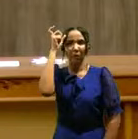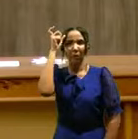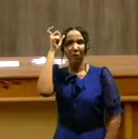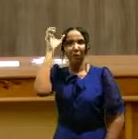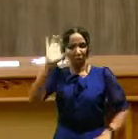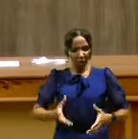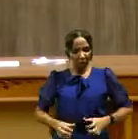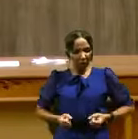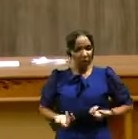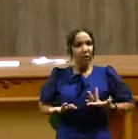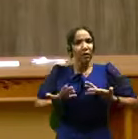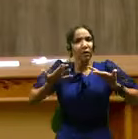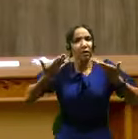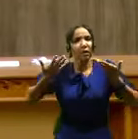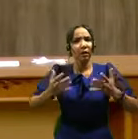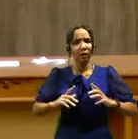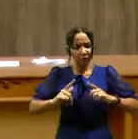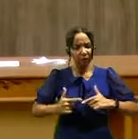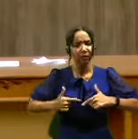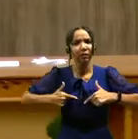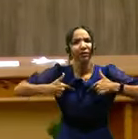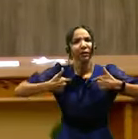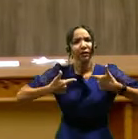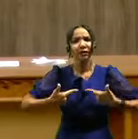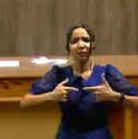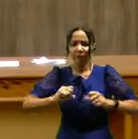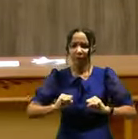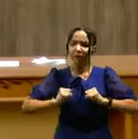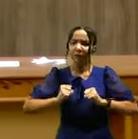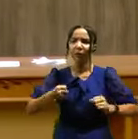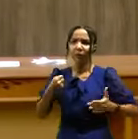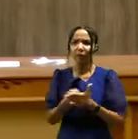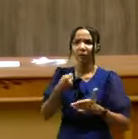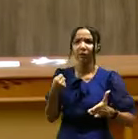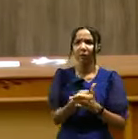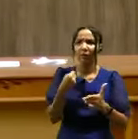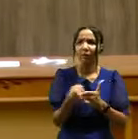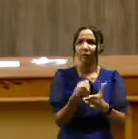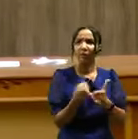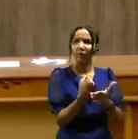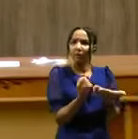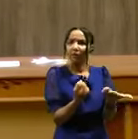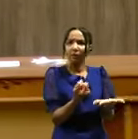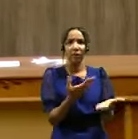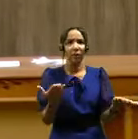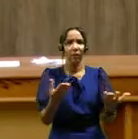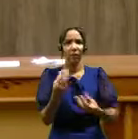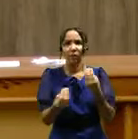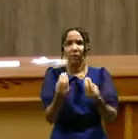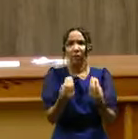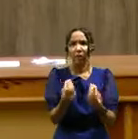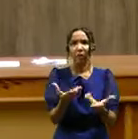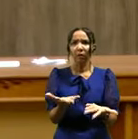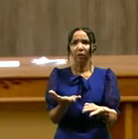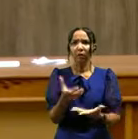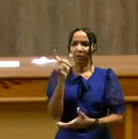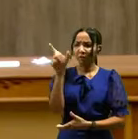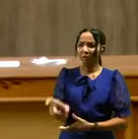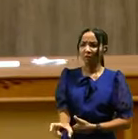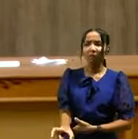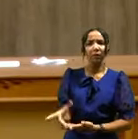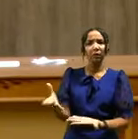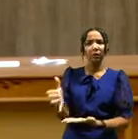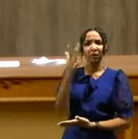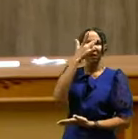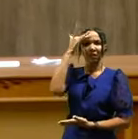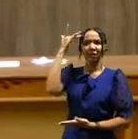é rapaz Pastor Daniel não tem como tu tá cheio de Deus e a pessoa tá esculhambando a igreja e a fé e tu fica calado tem